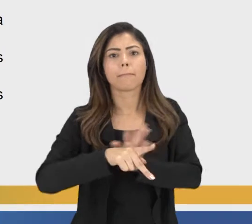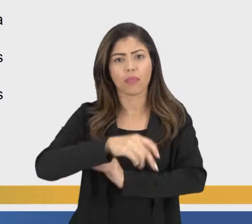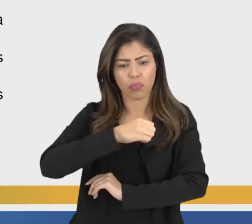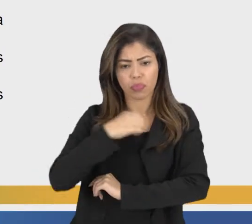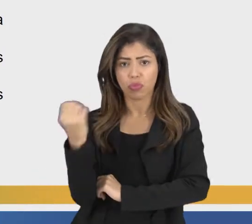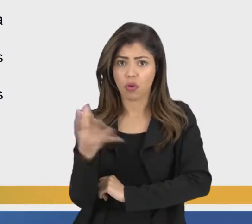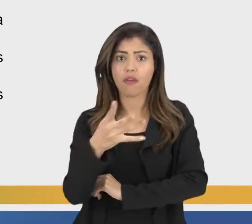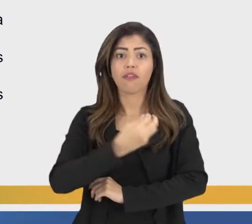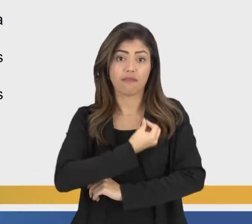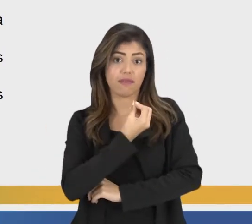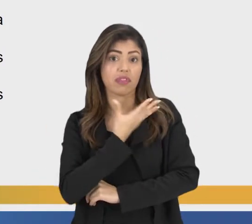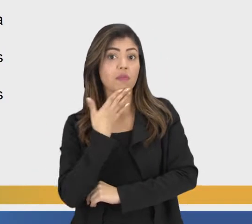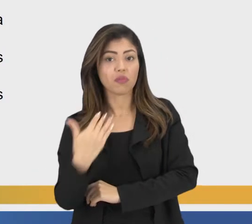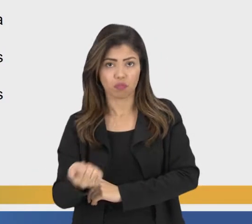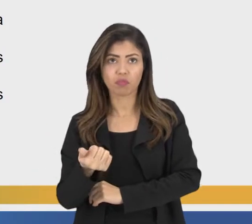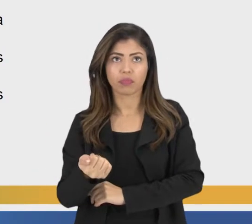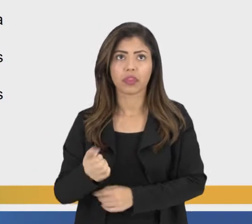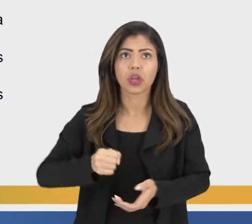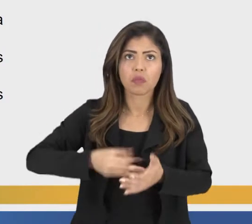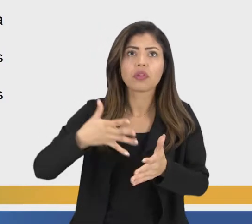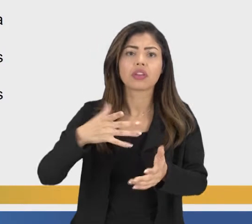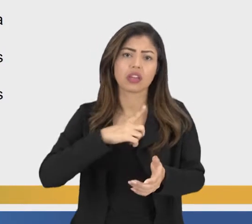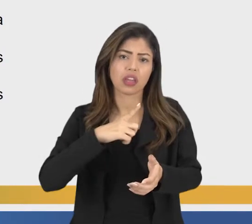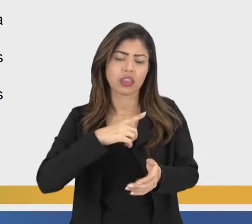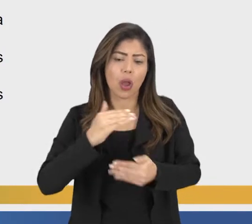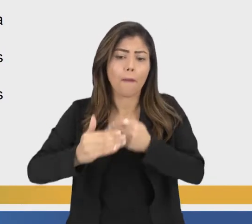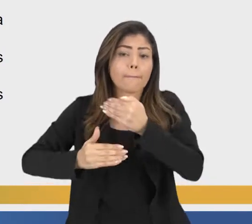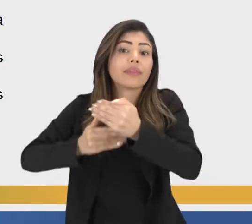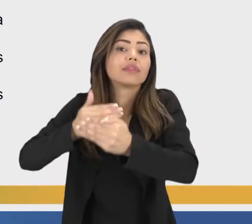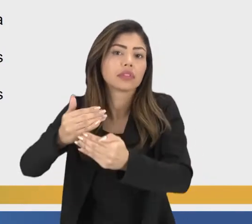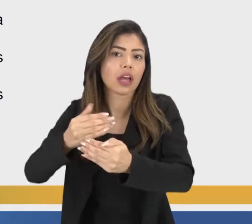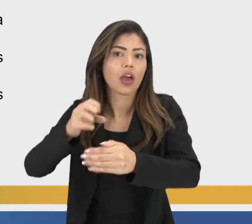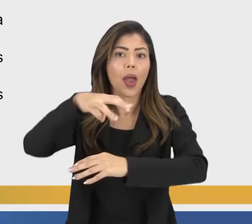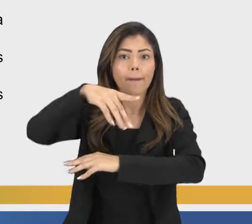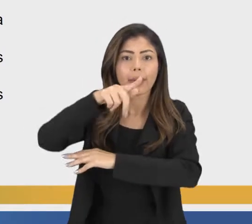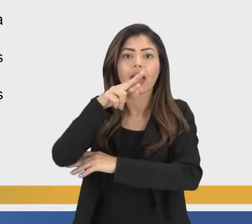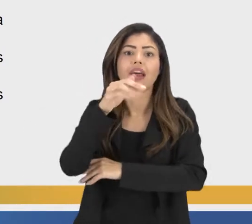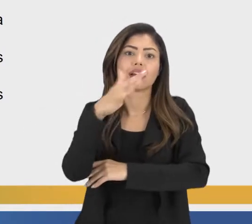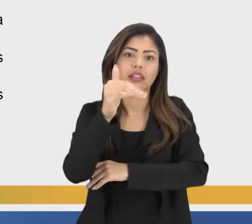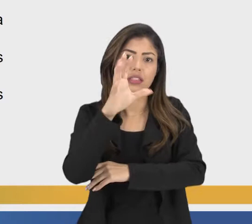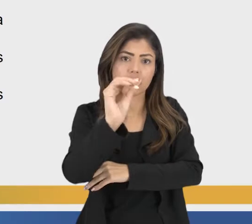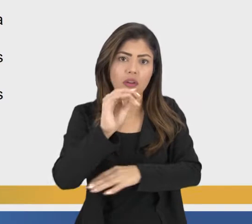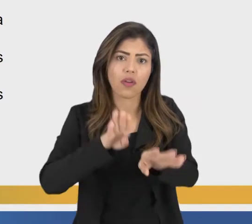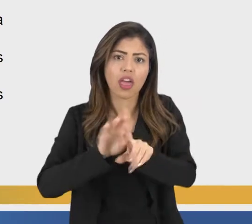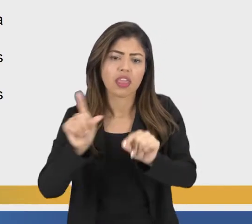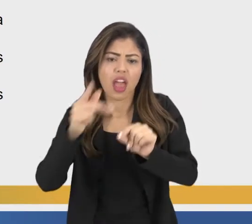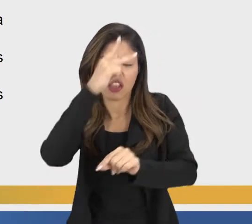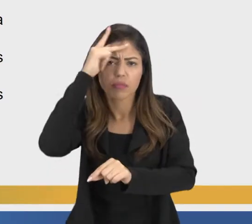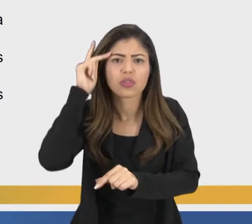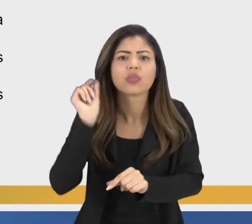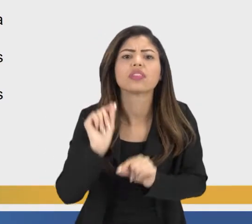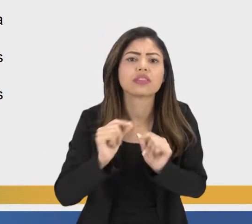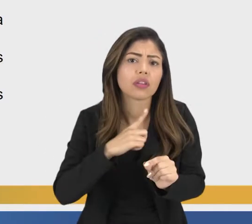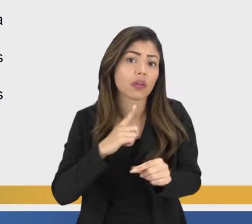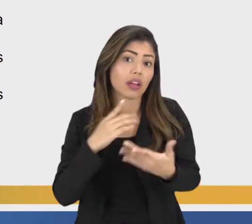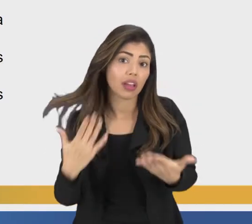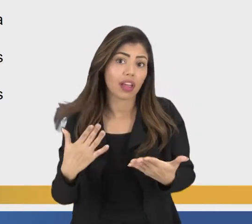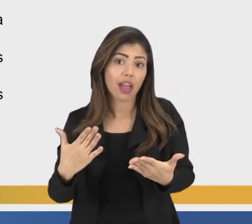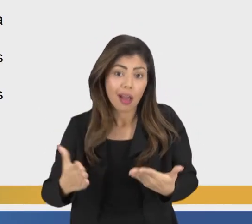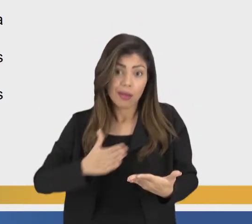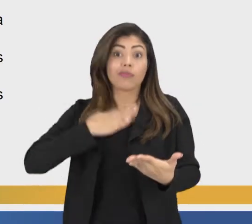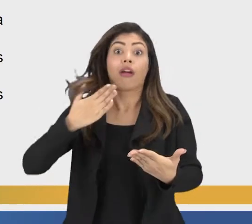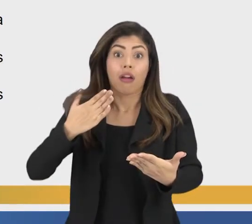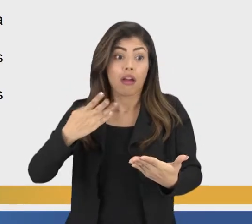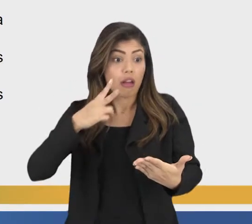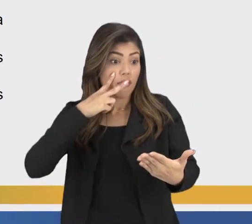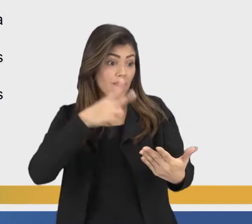das vezes, quando ocorre esse processo migratório, essas pessoas elas acabam tendo um choque